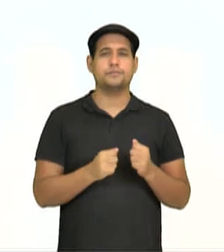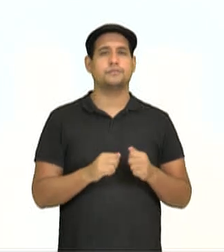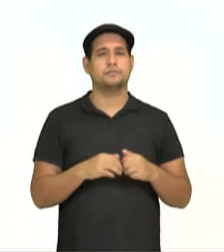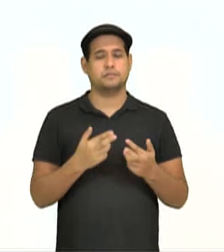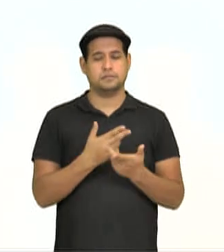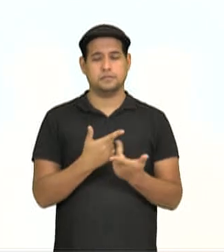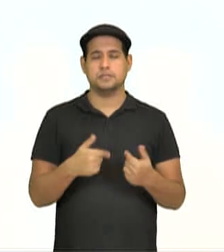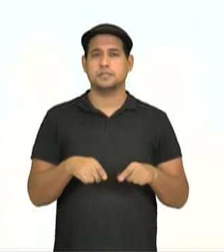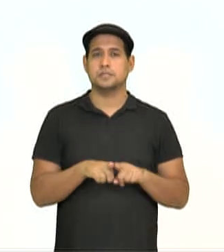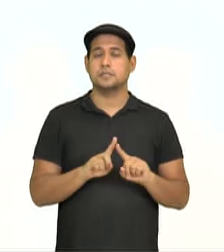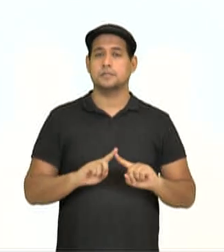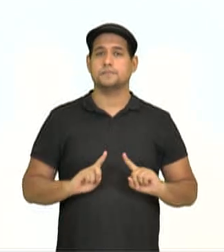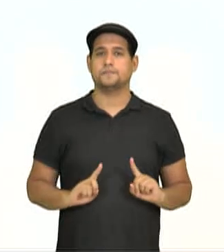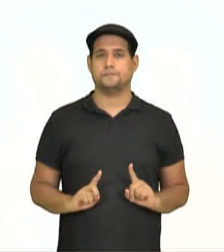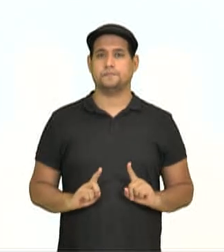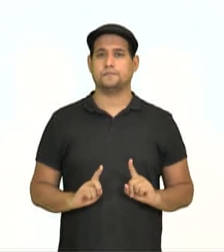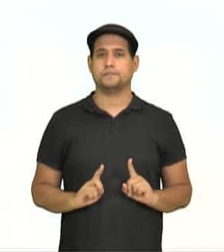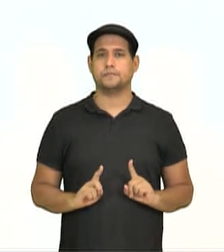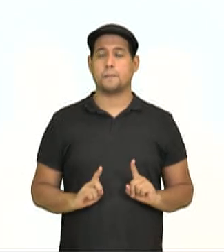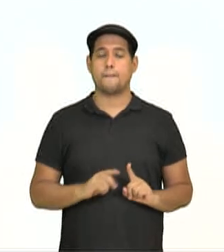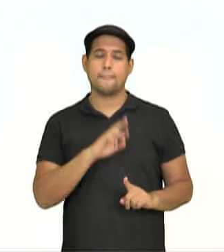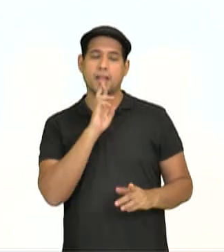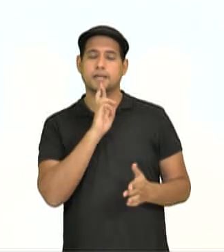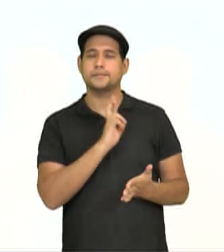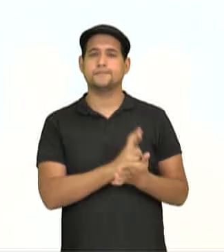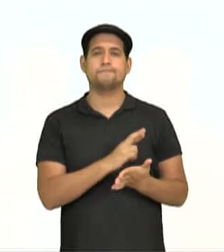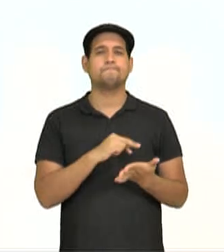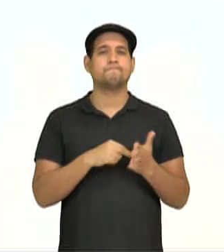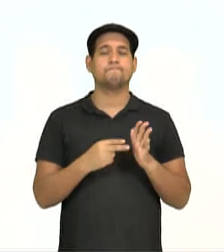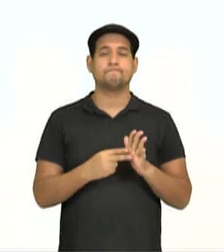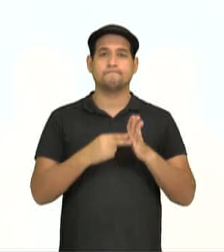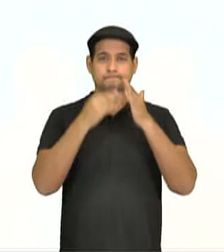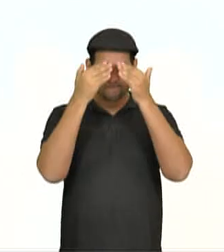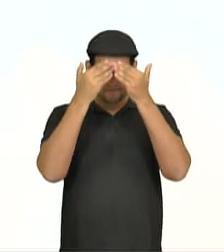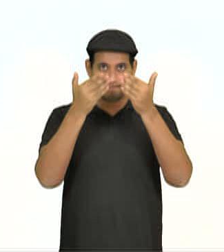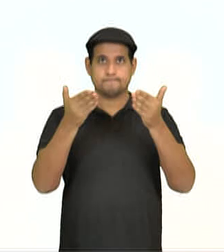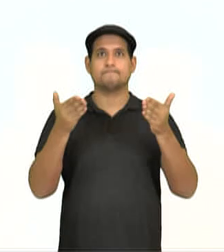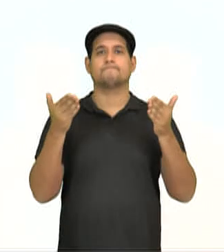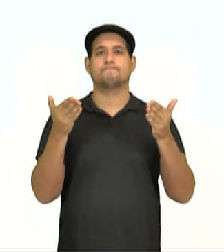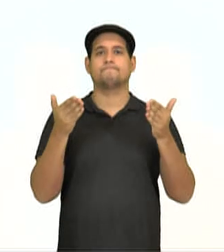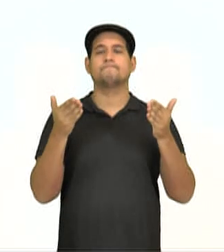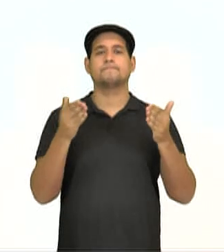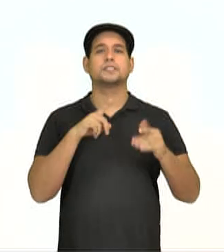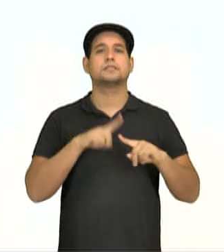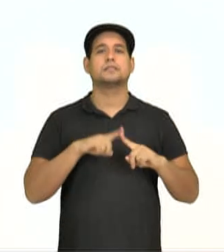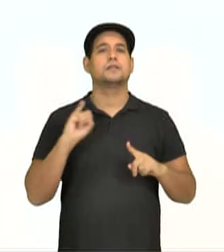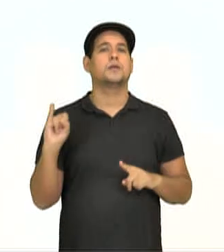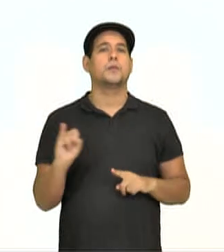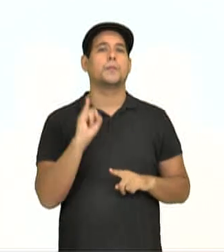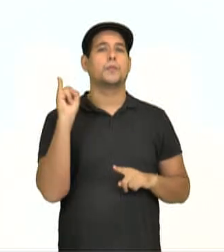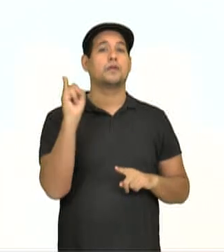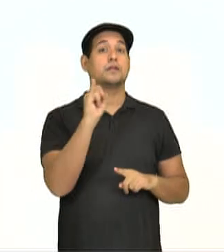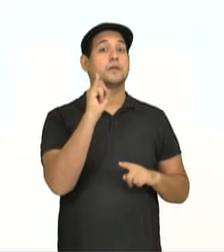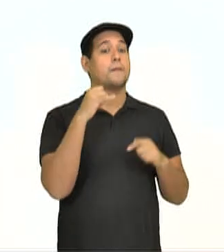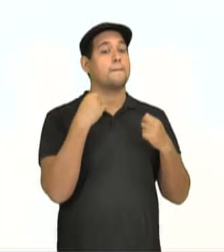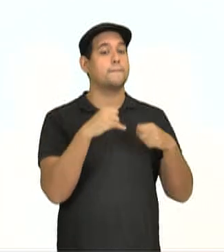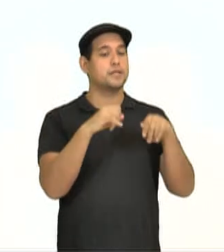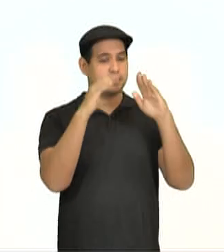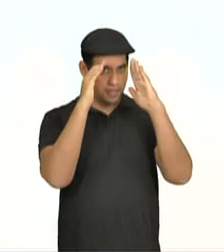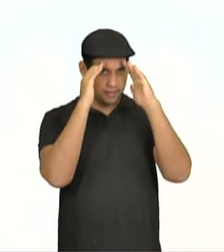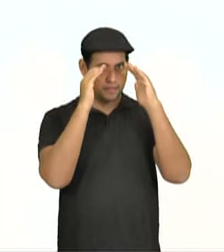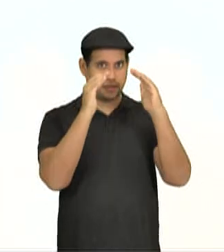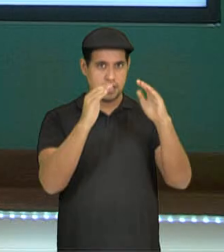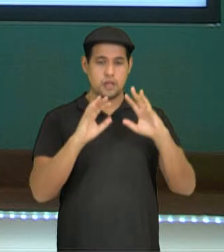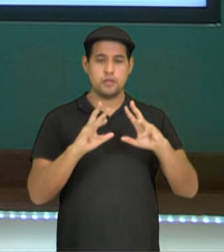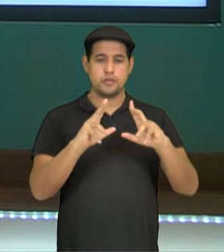atletas. Então, essa resposta fica ampla, né? O importante é que vocês respeitem a gente